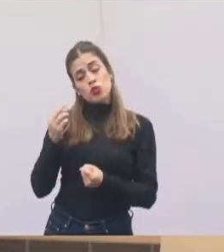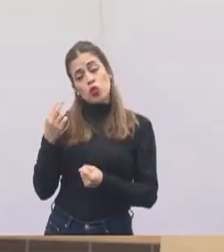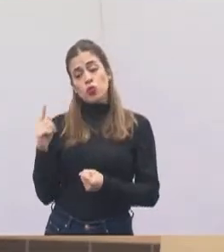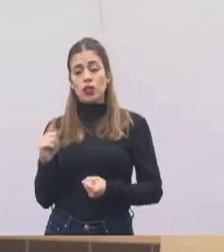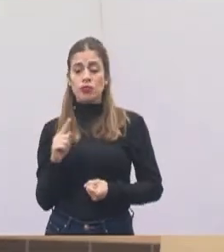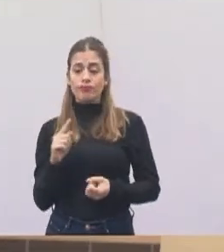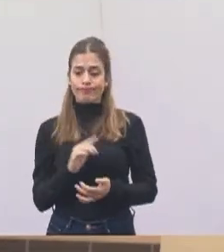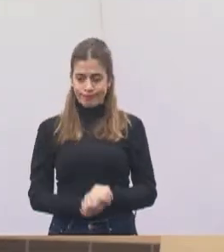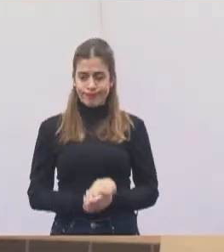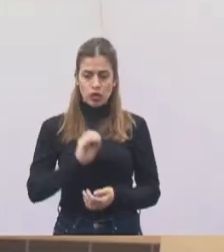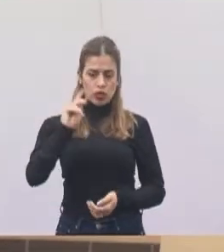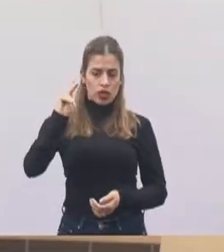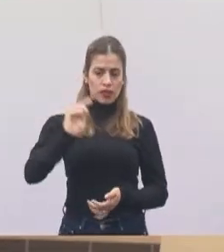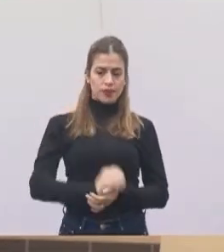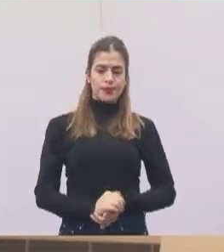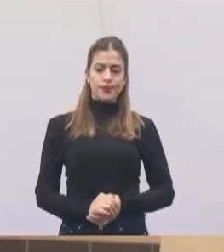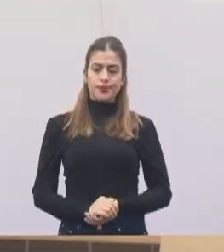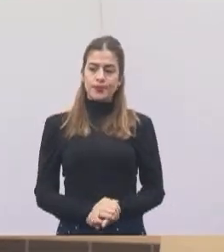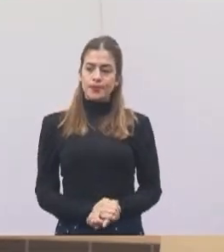pouquinho